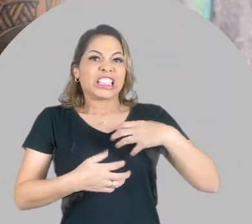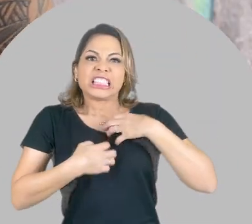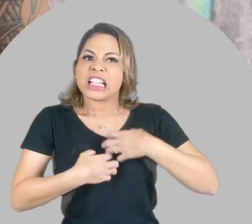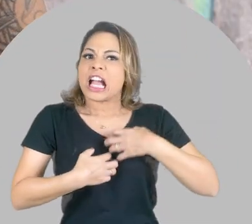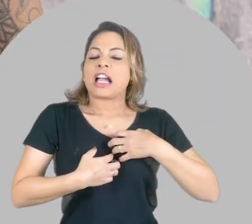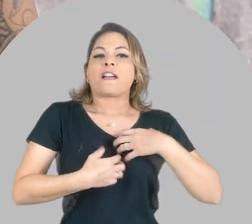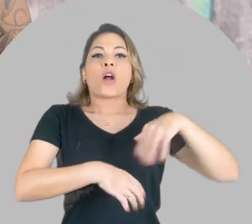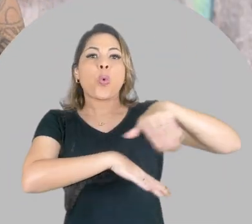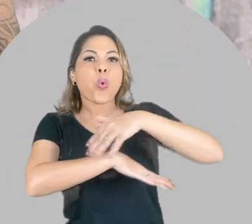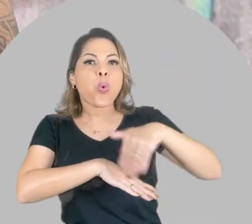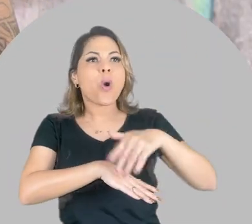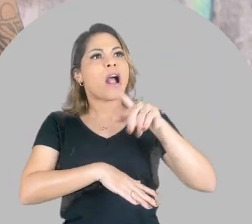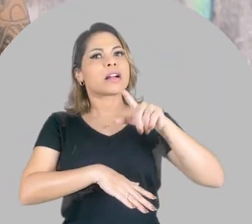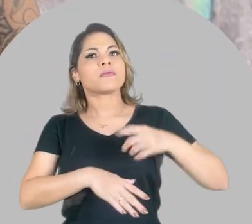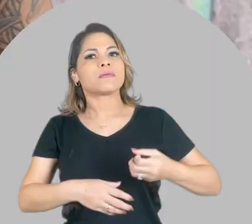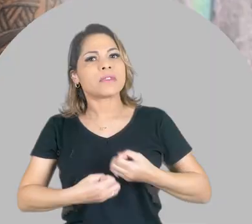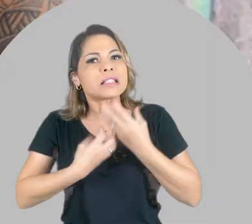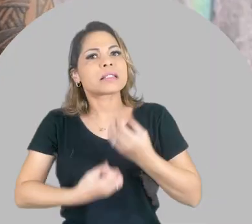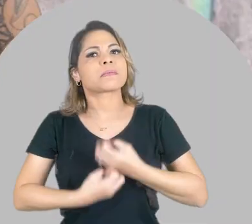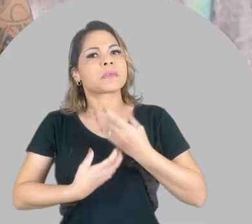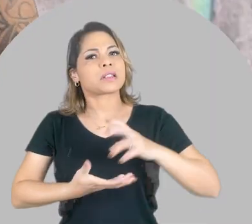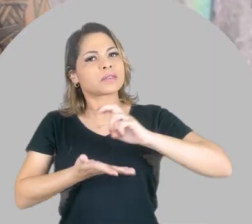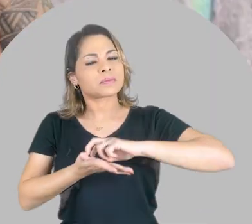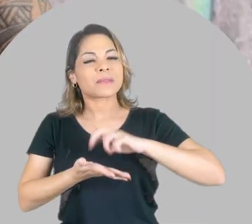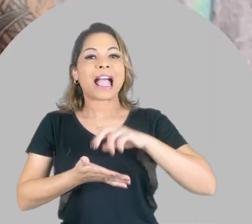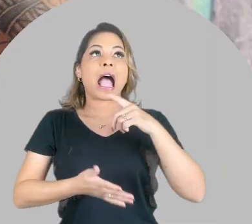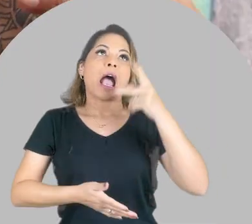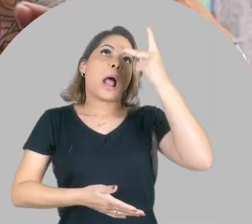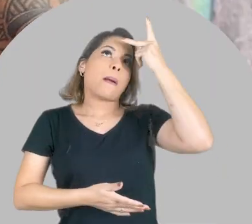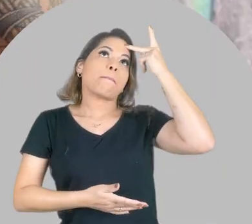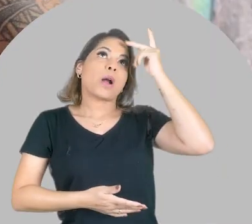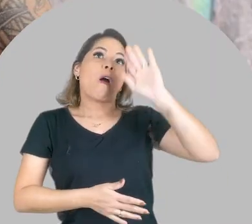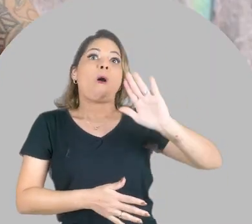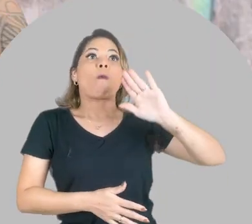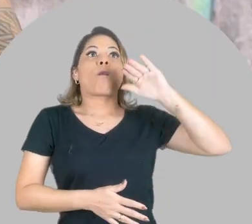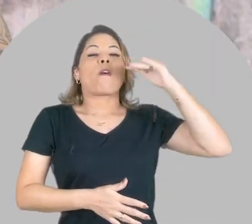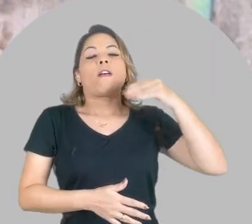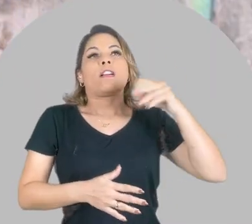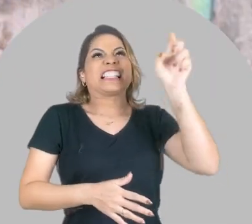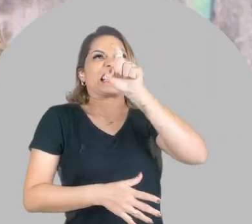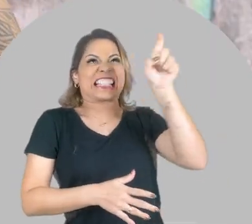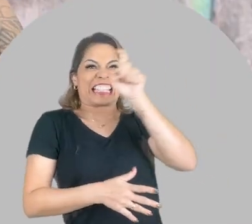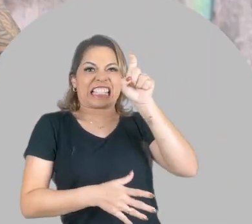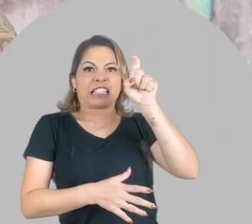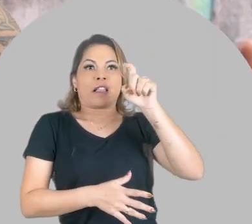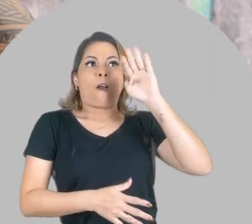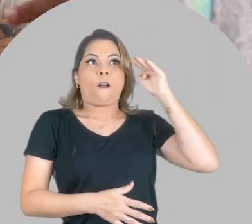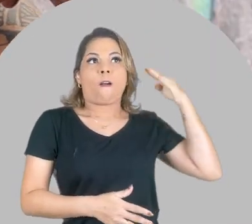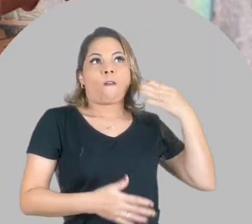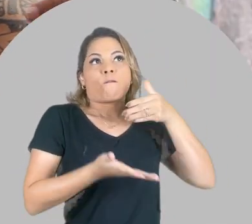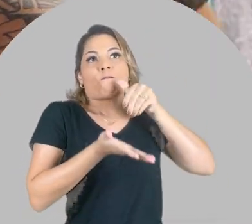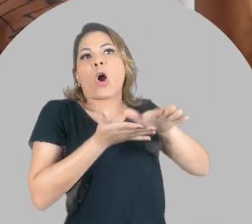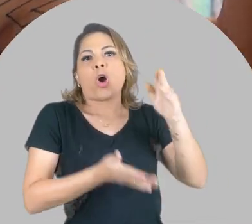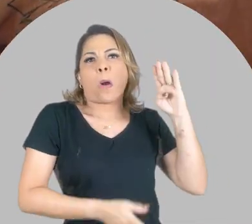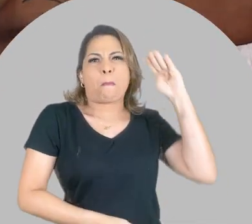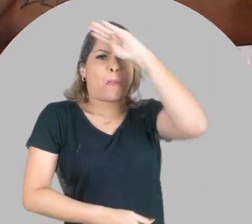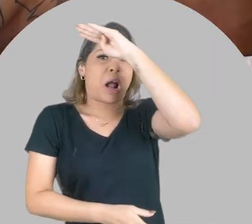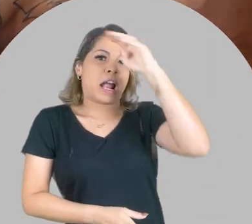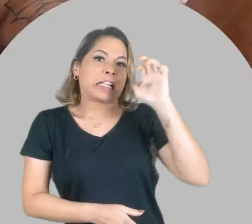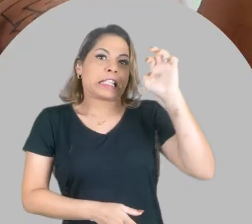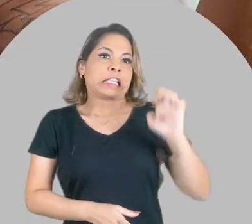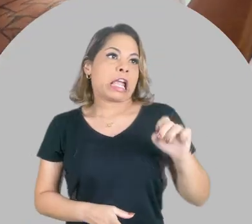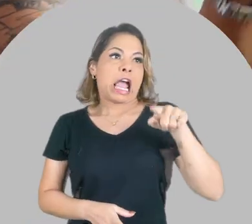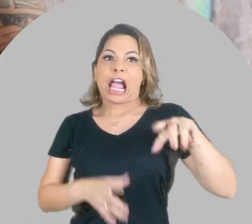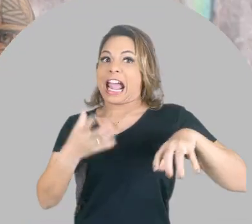revolta da rua não é uma expressão do hip hop. Ah, mas se o cara for lá e pichar fora Bolsonaro, eu que sou da esquerda, porra, esse cara